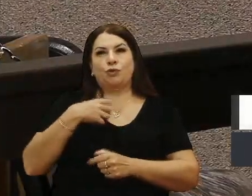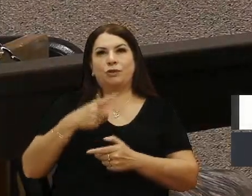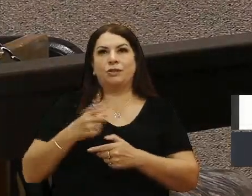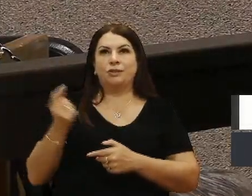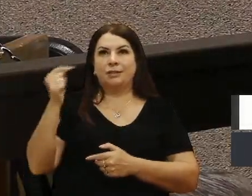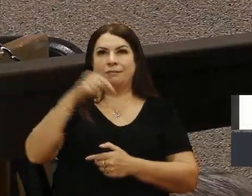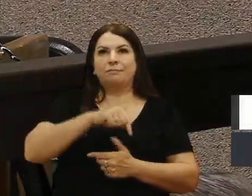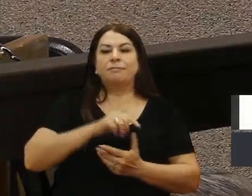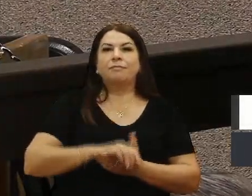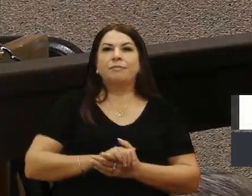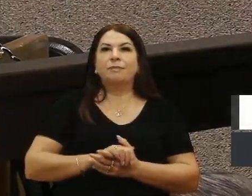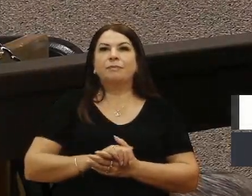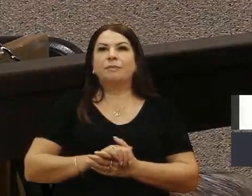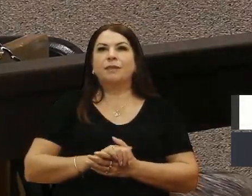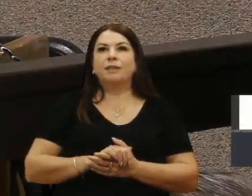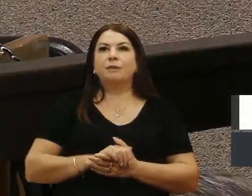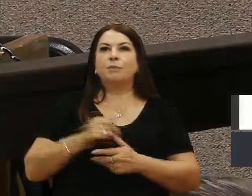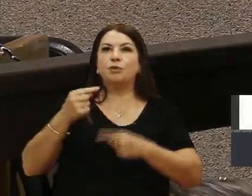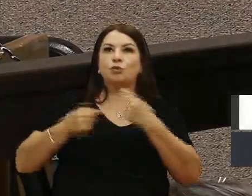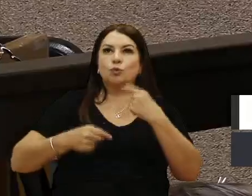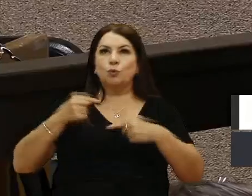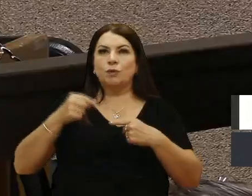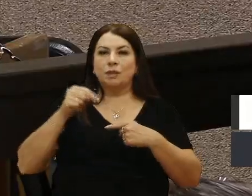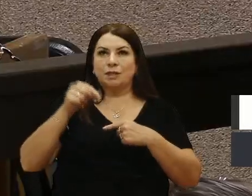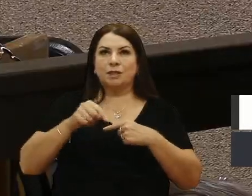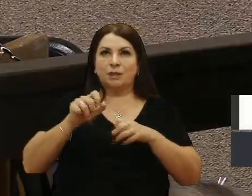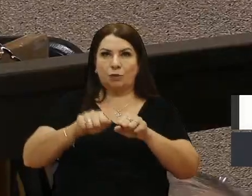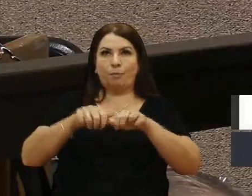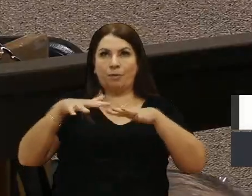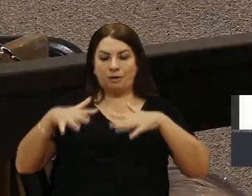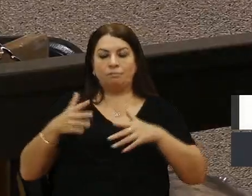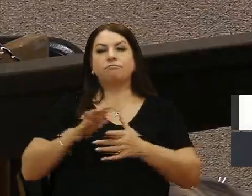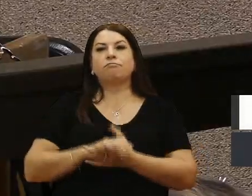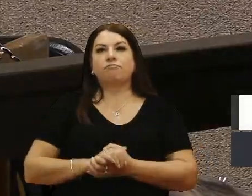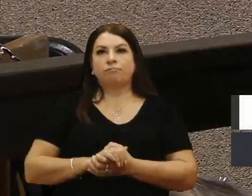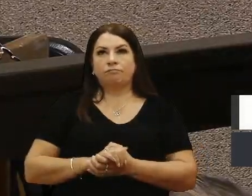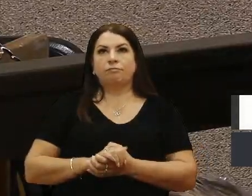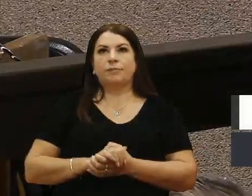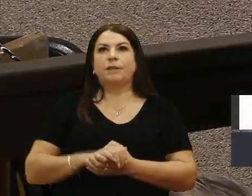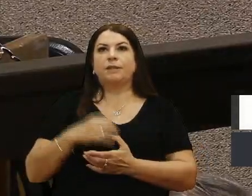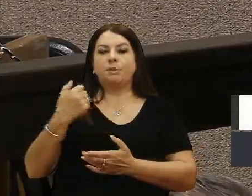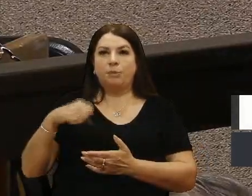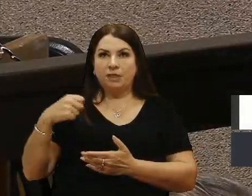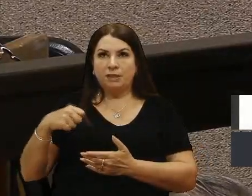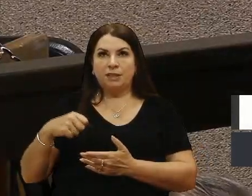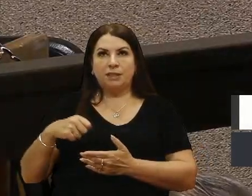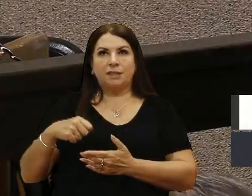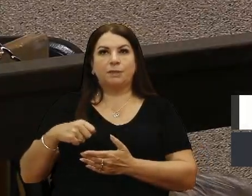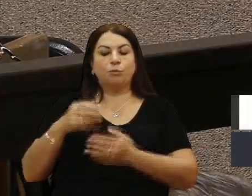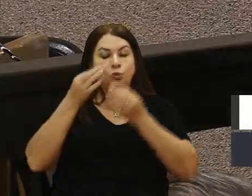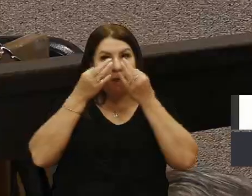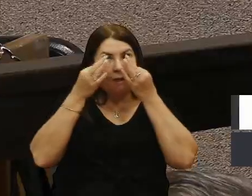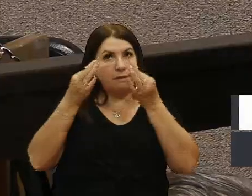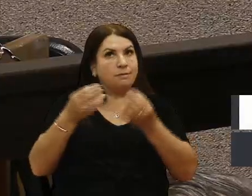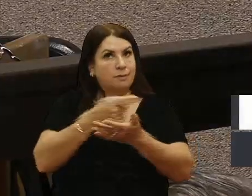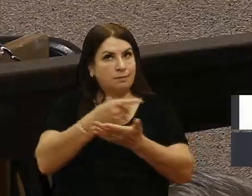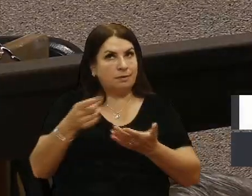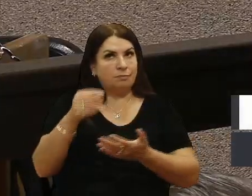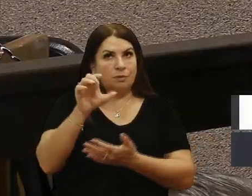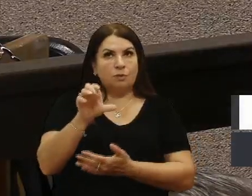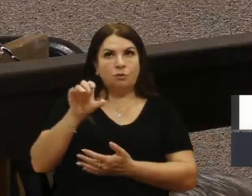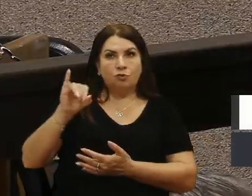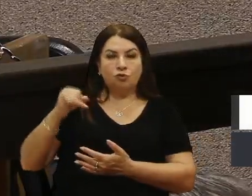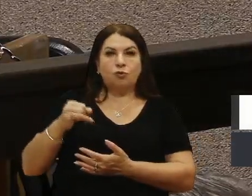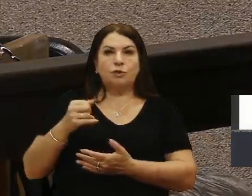trazer para a discussão aqui no plenário. Então, a gente precisa de uma atenção da CCJ,